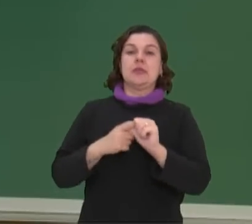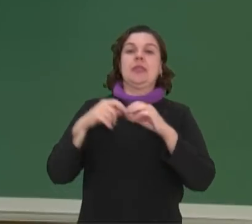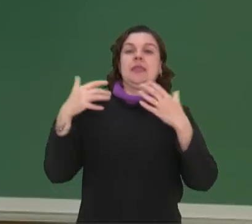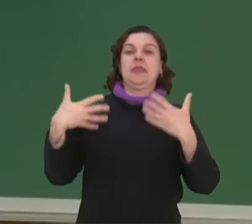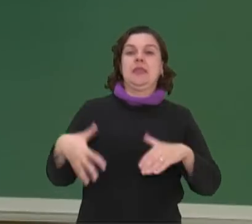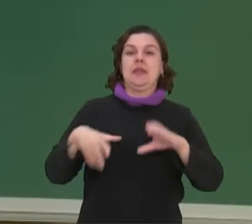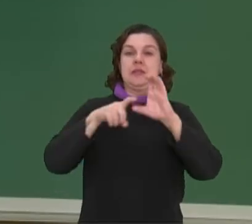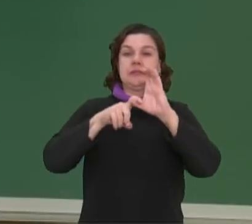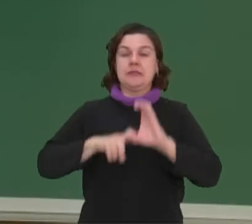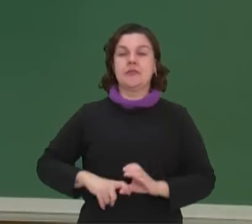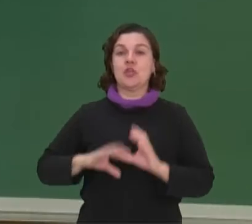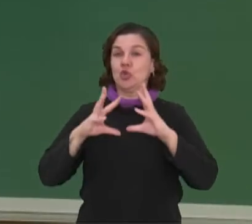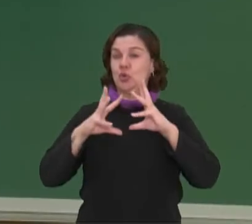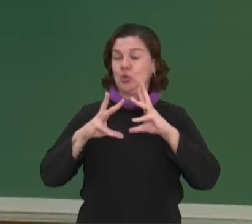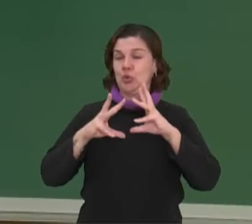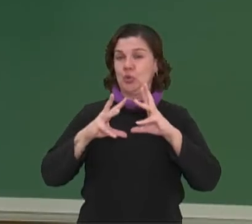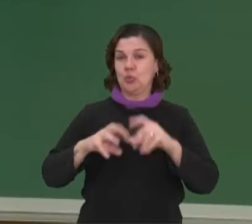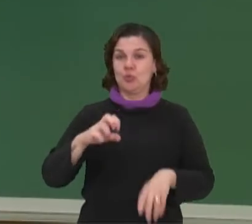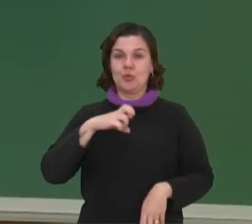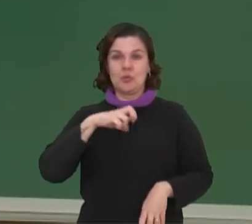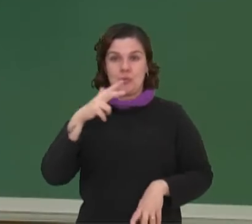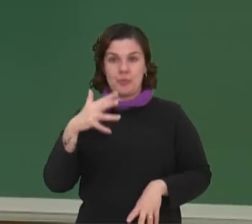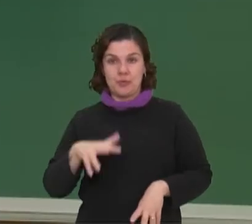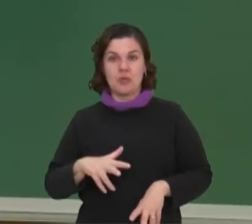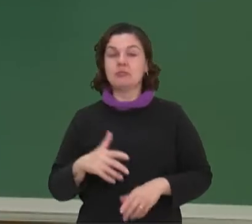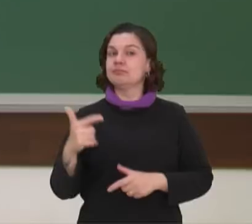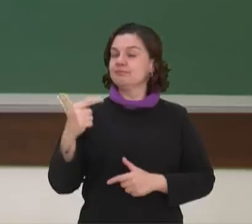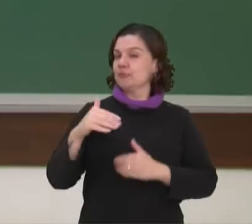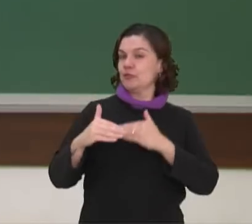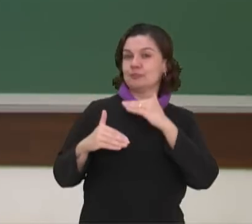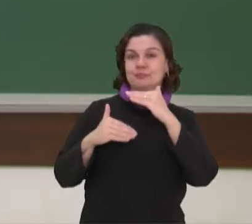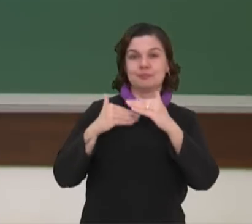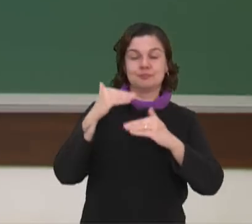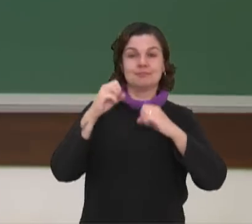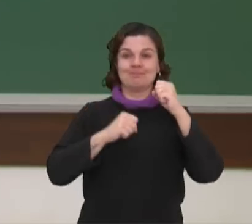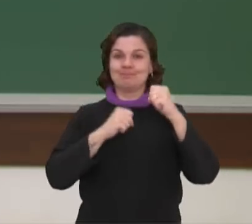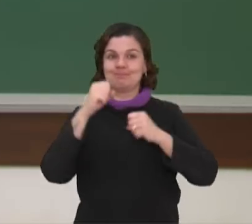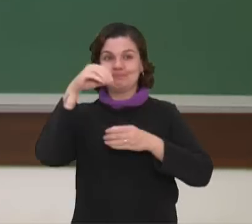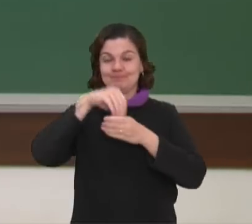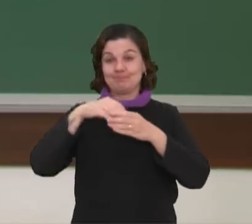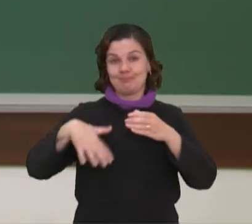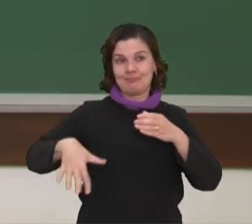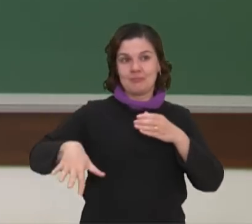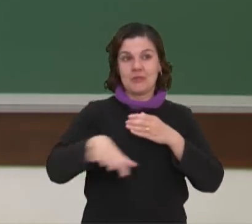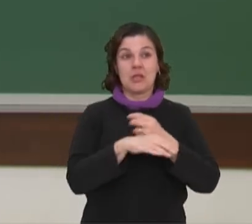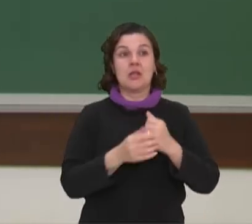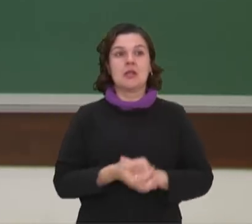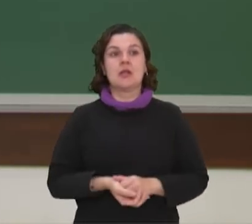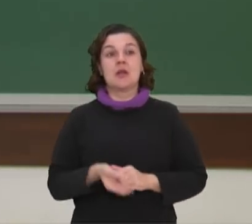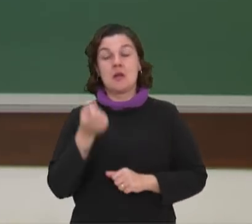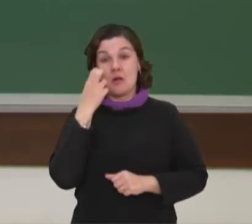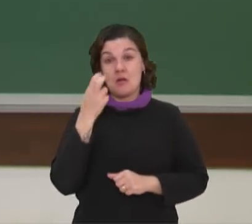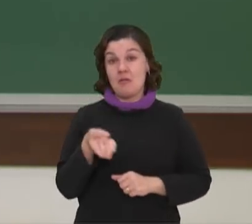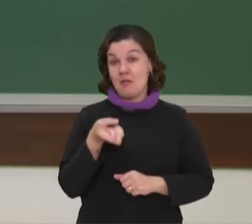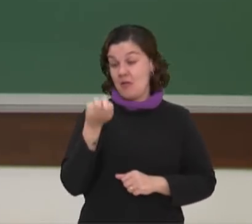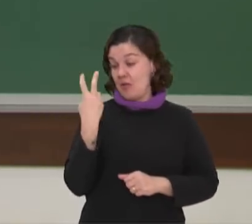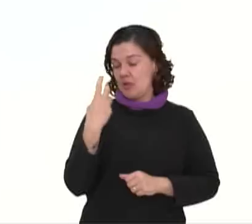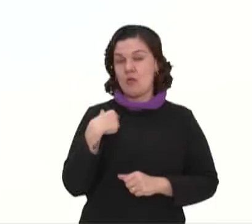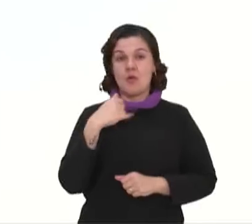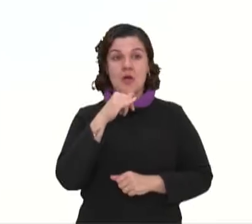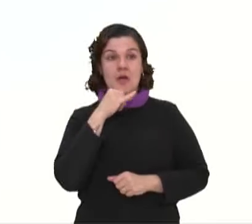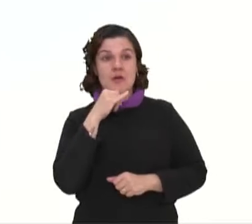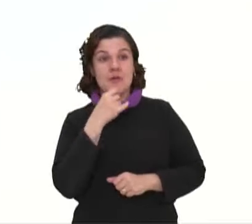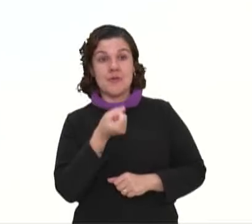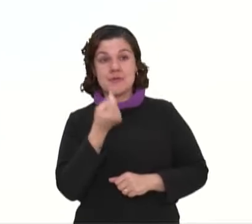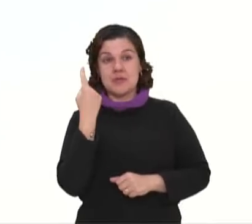Brasil, Portugal atolado em dívidas. Não houve desenvolvimento industrial no reinado de Dom João V. Aqui um exemplo